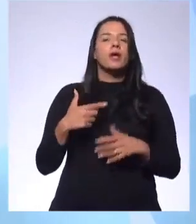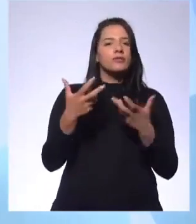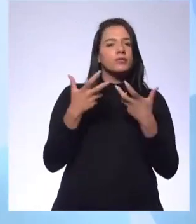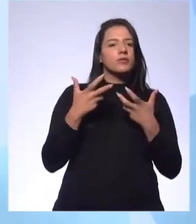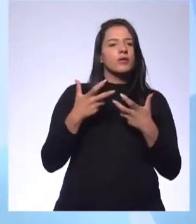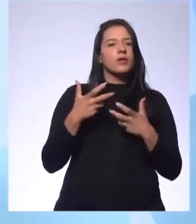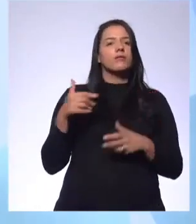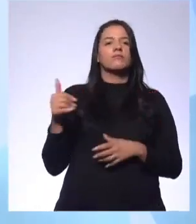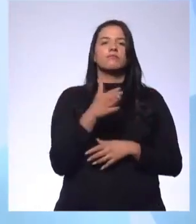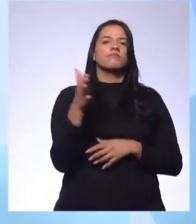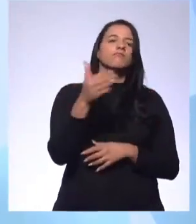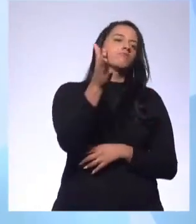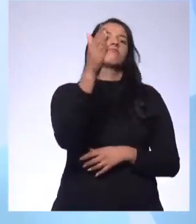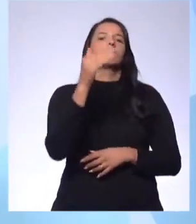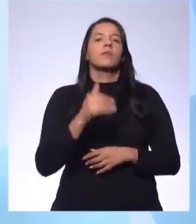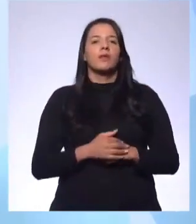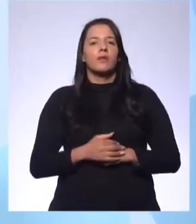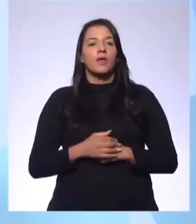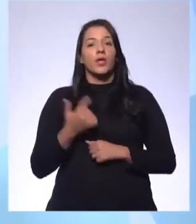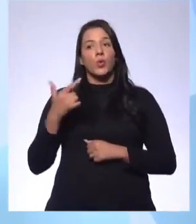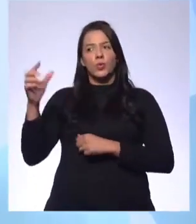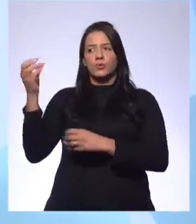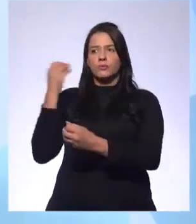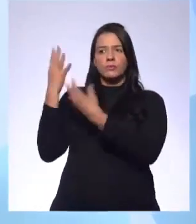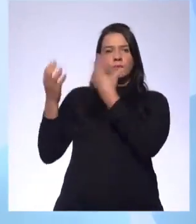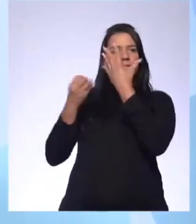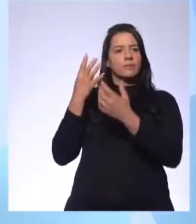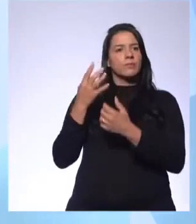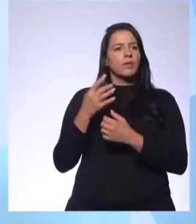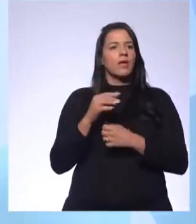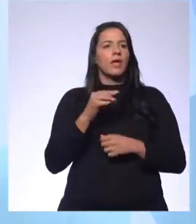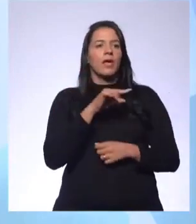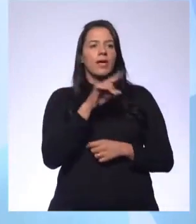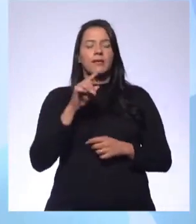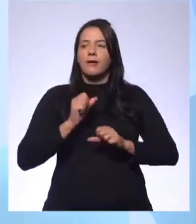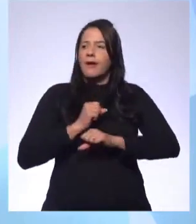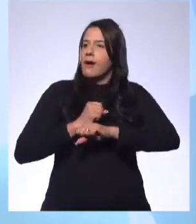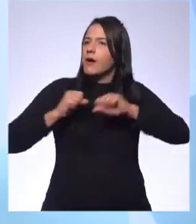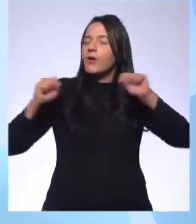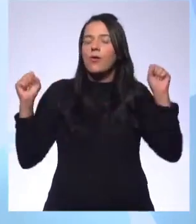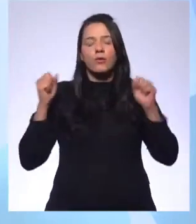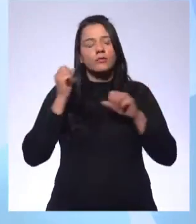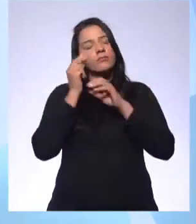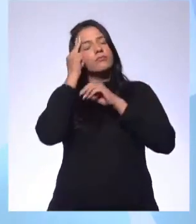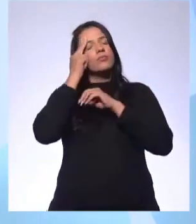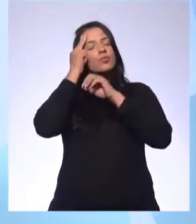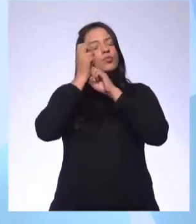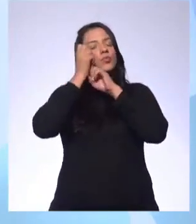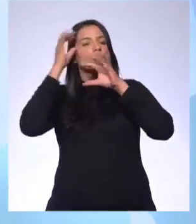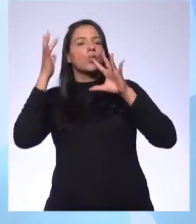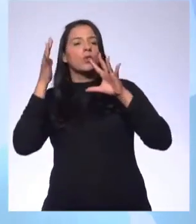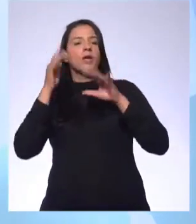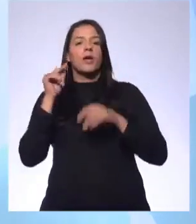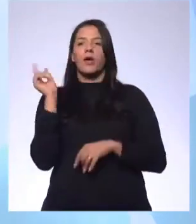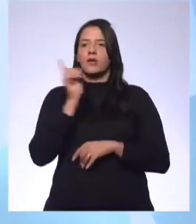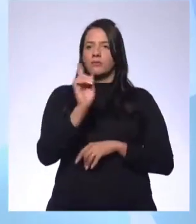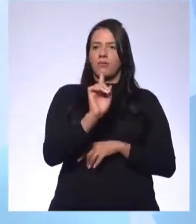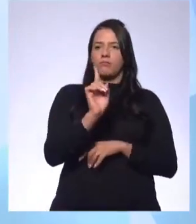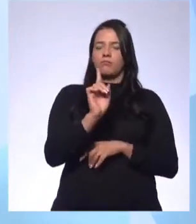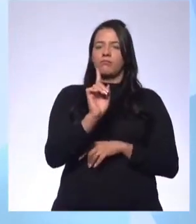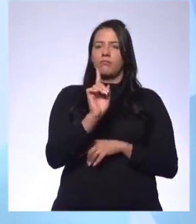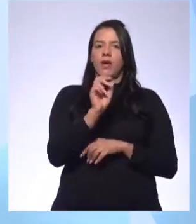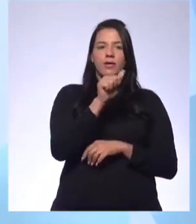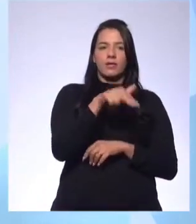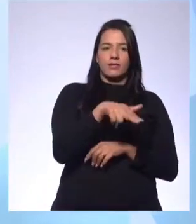própria, tomando as atitudes, enquanto a Alice vai descambando. A Alice como que acorda de um sonho, enquanto a Ana não